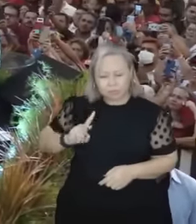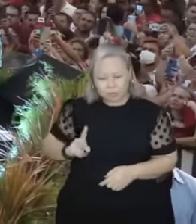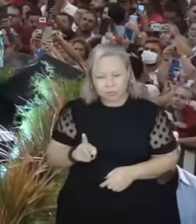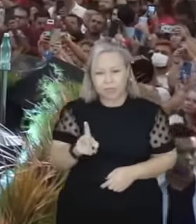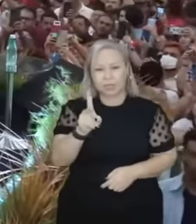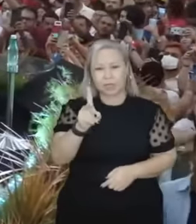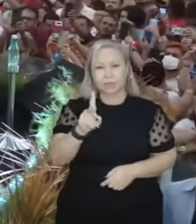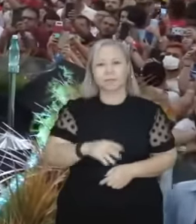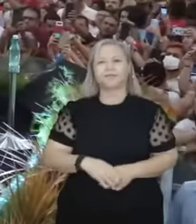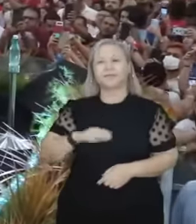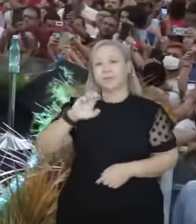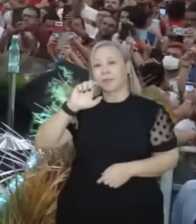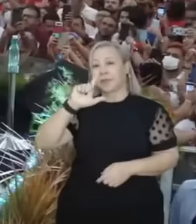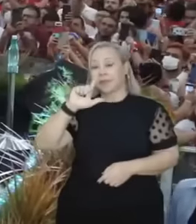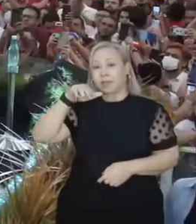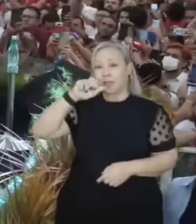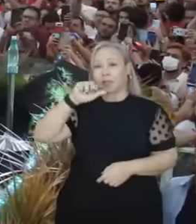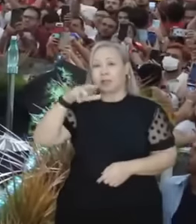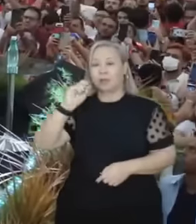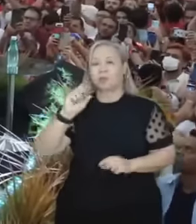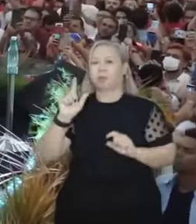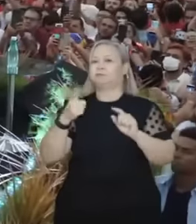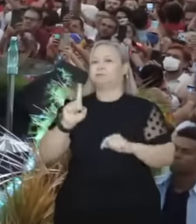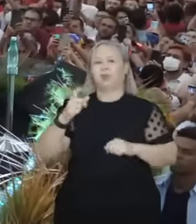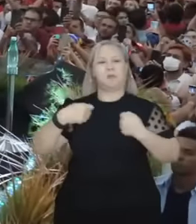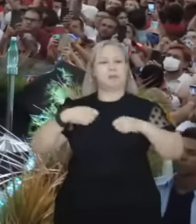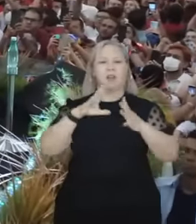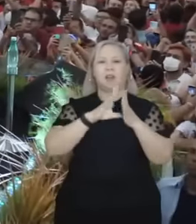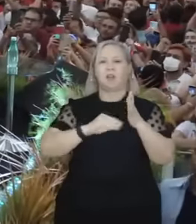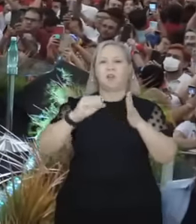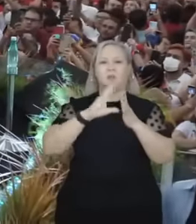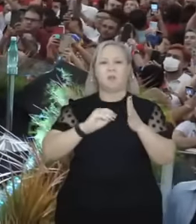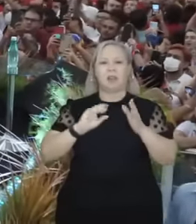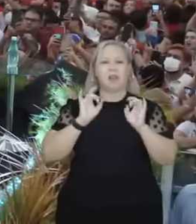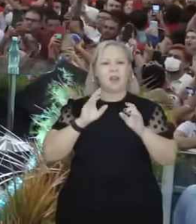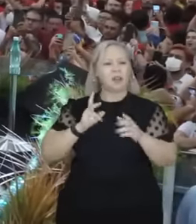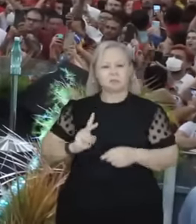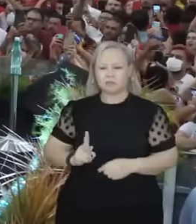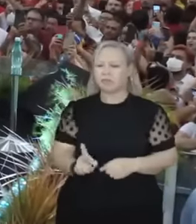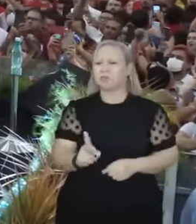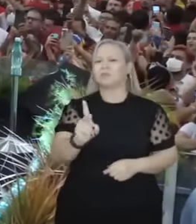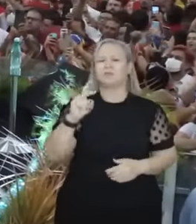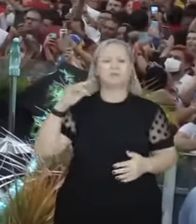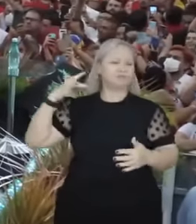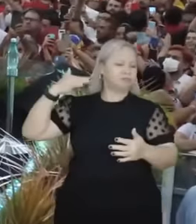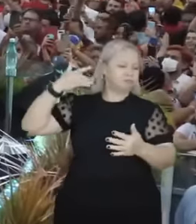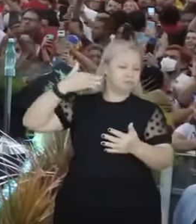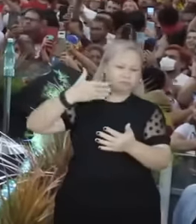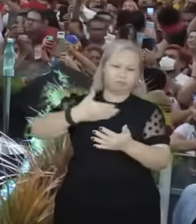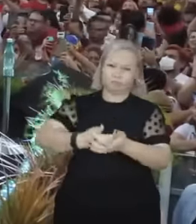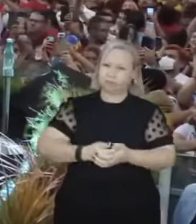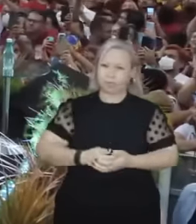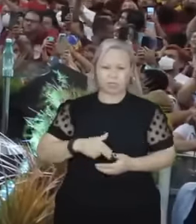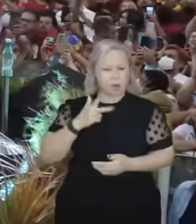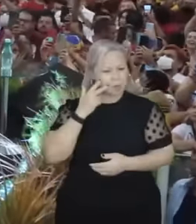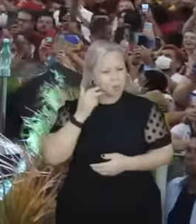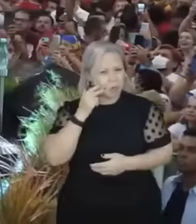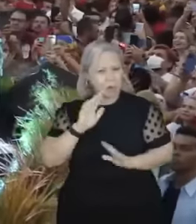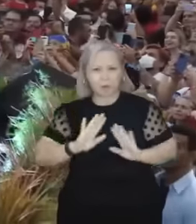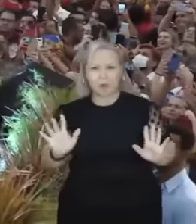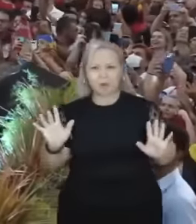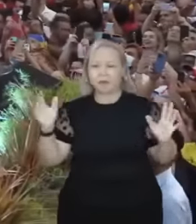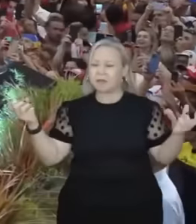precisa copiar nada de ninguém. É só seguir a tua trajetória que ele vai ser um extraordinário governo aqui no